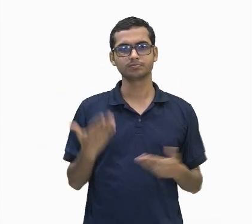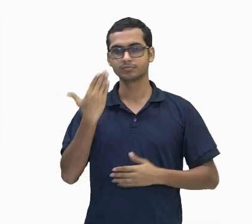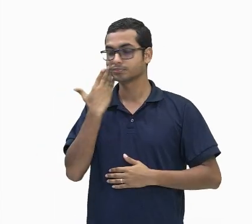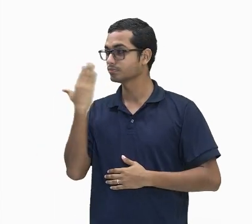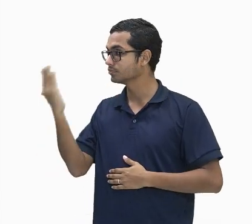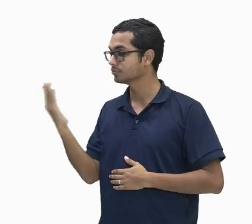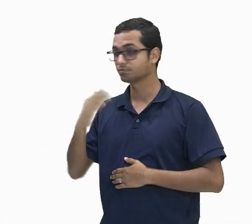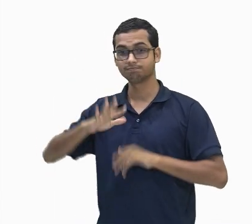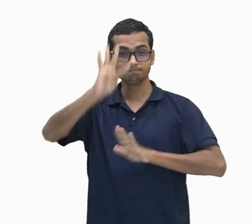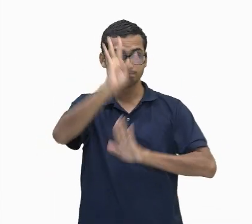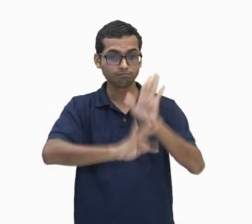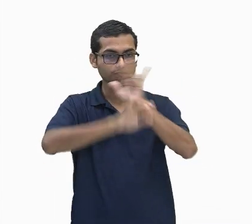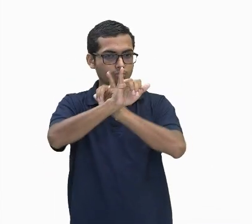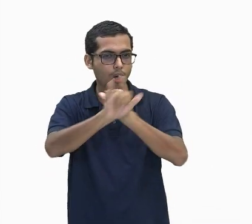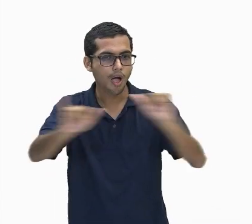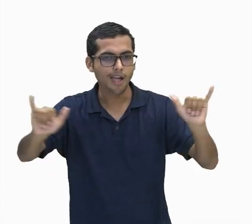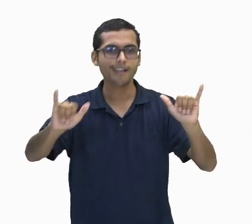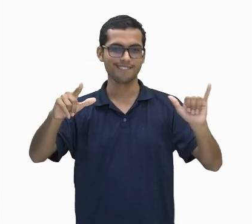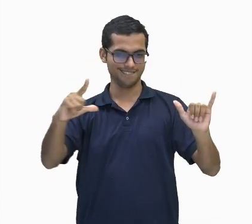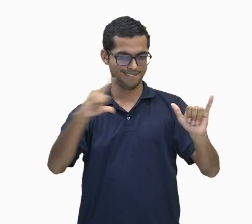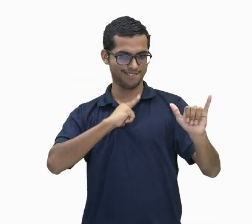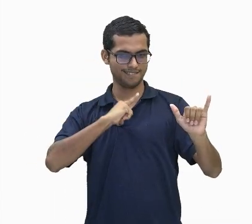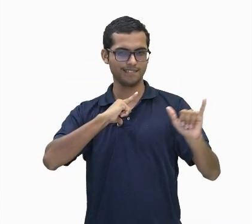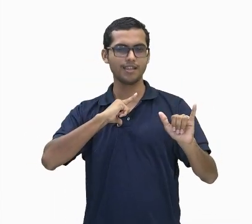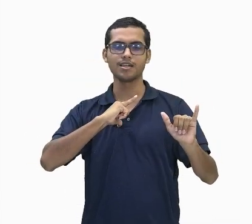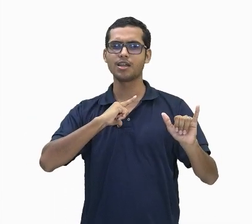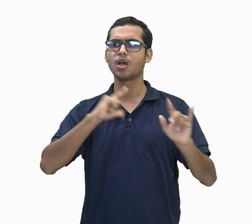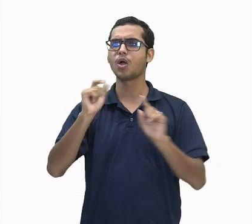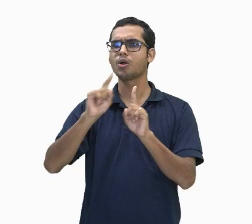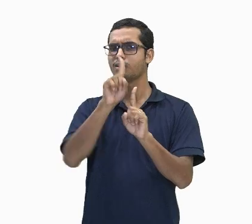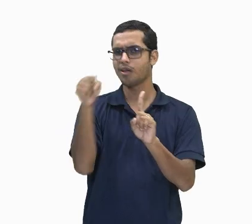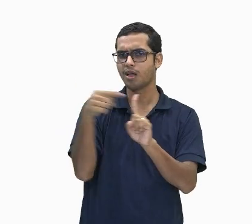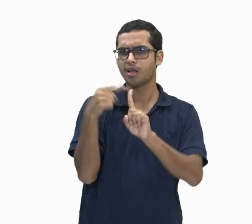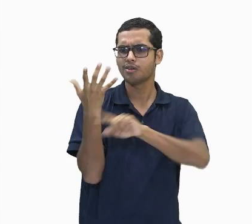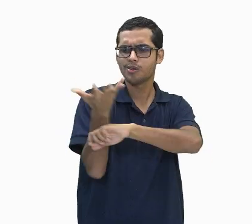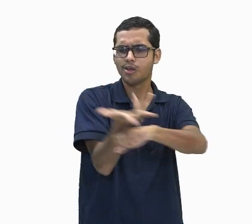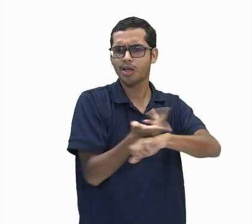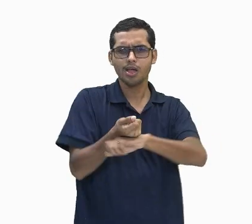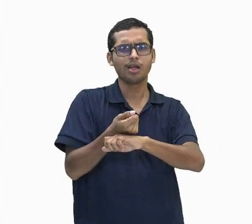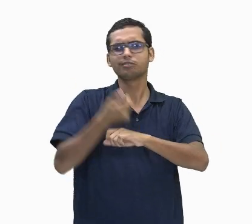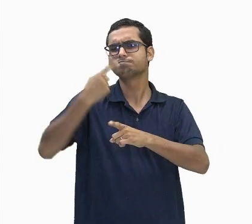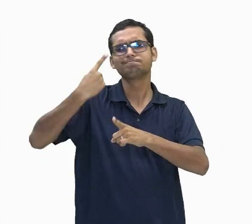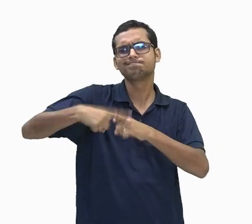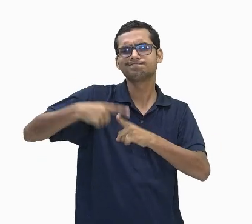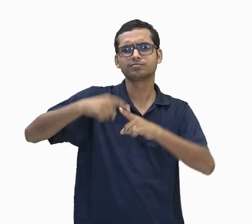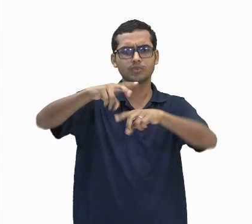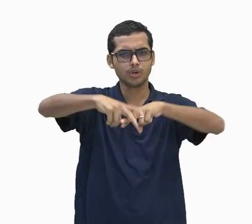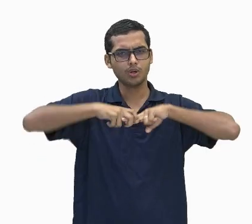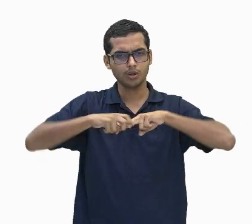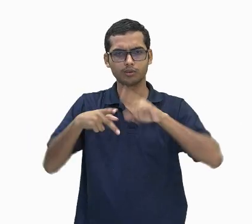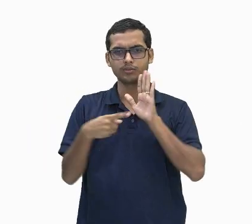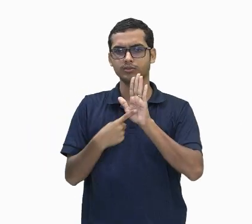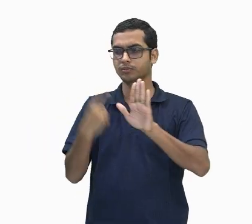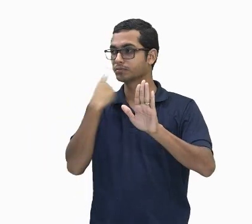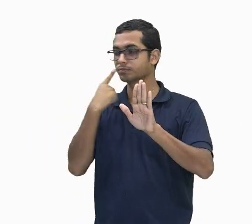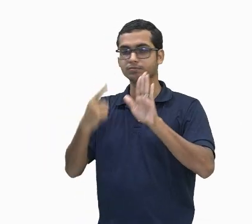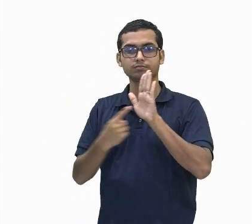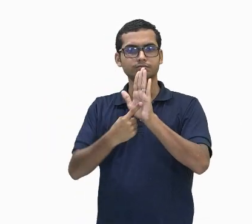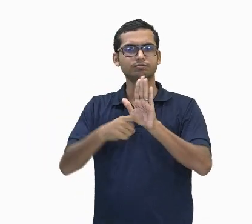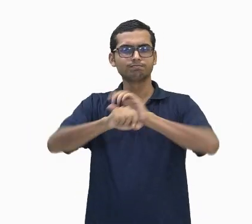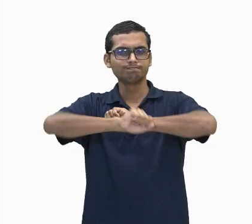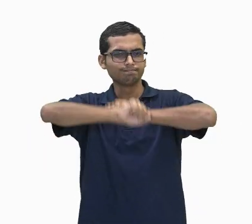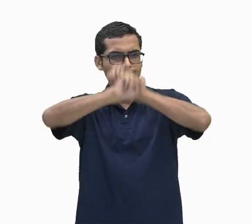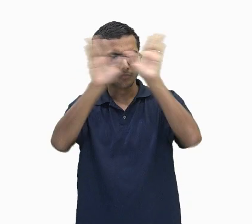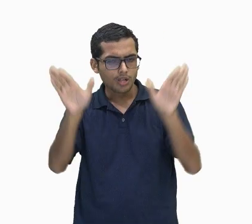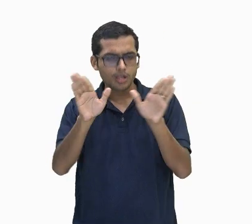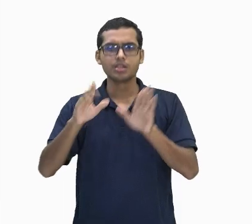texto publicitário, aquela propaganda, é um texto persuasivo porque ele está de maneira explícita querendo te